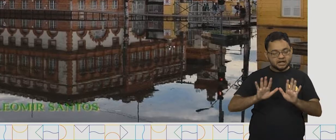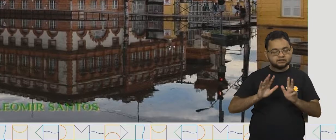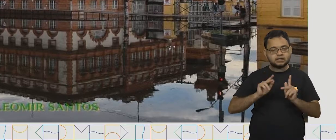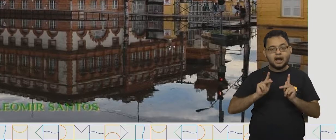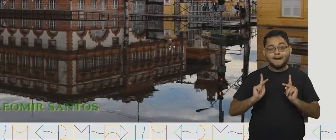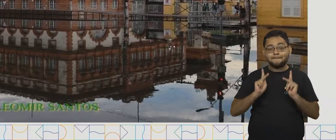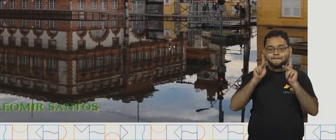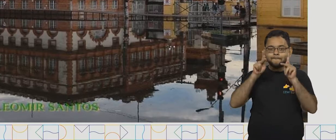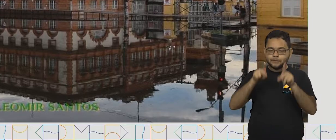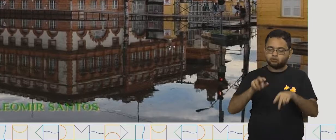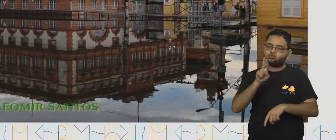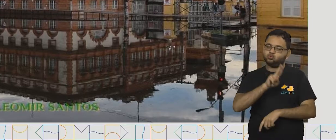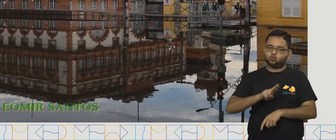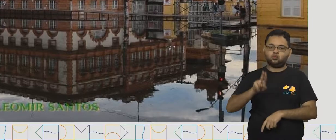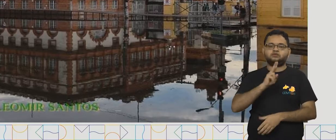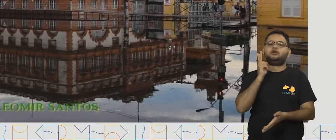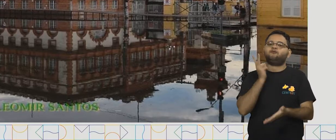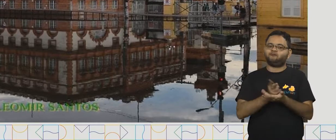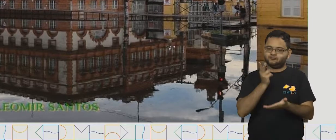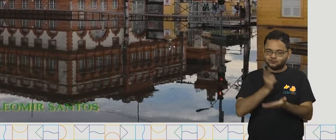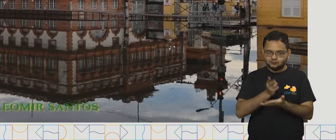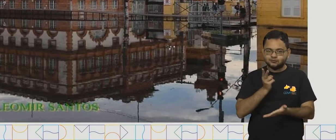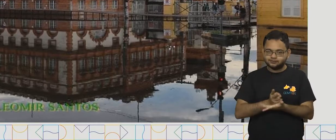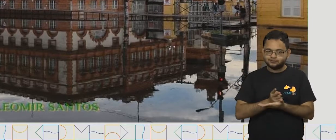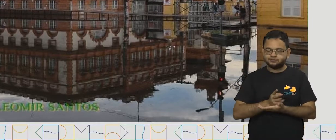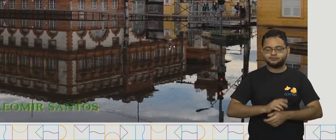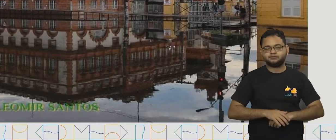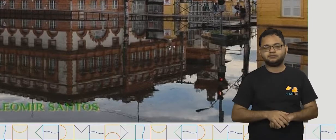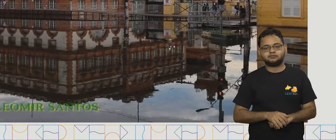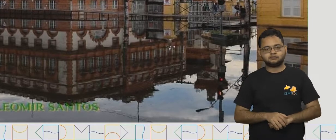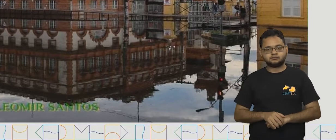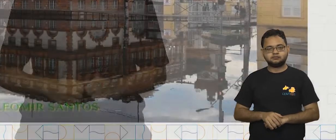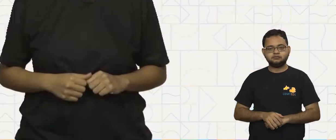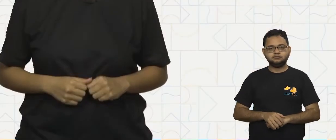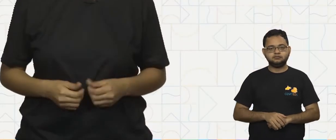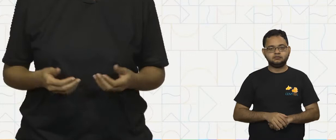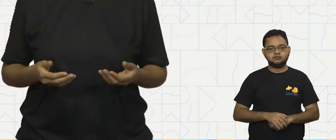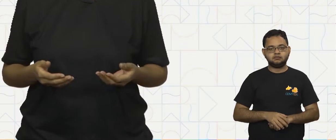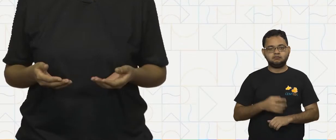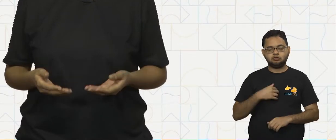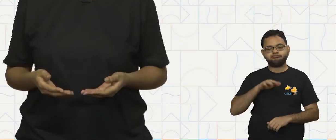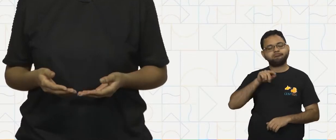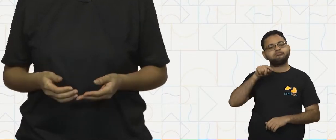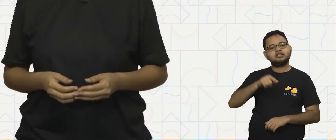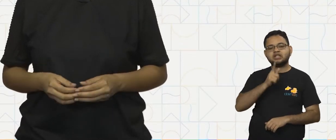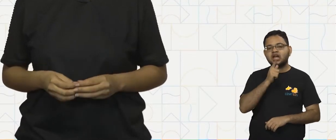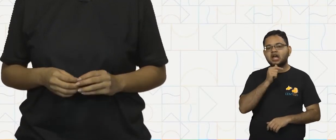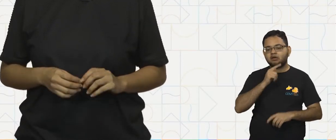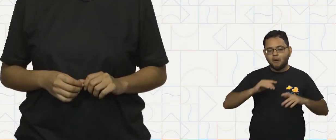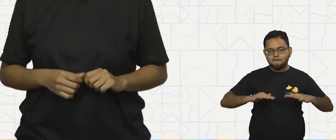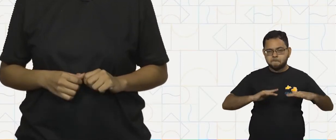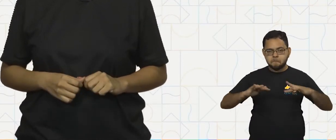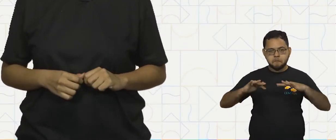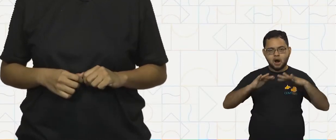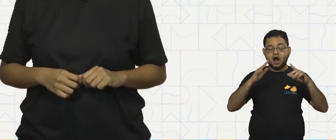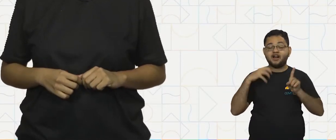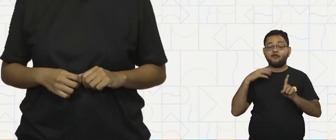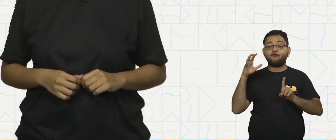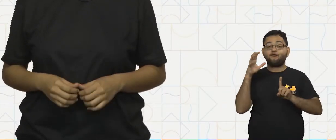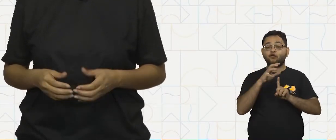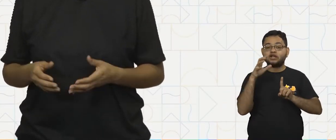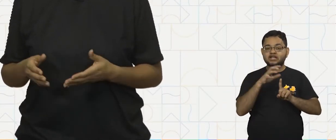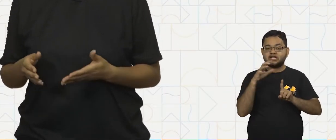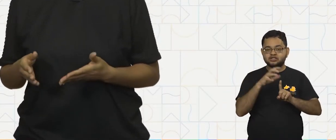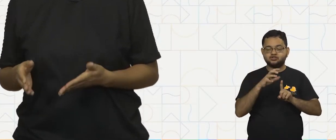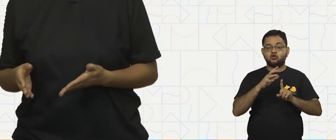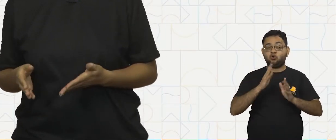ainda serão o principal acesso por um bom tempo. Essa enchente influenciou na paisagem do centro histórico de